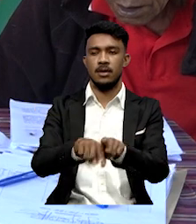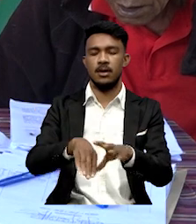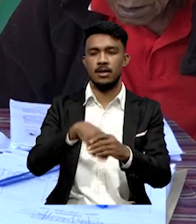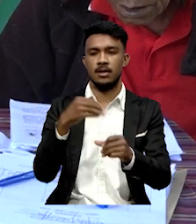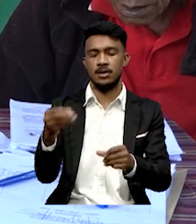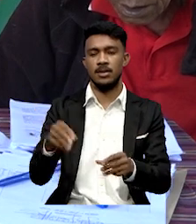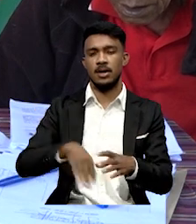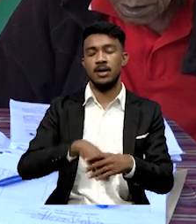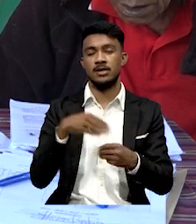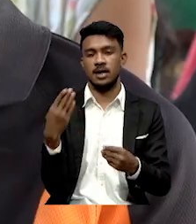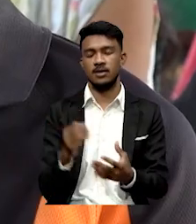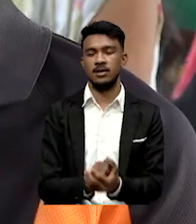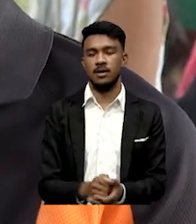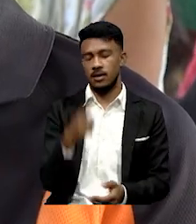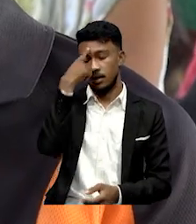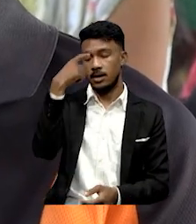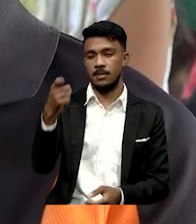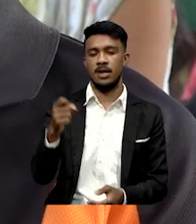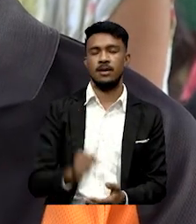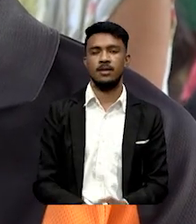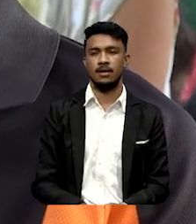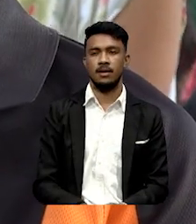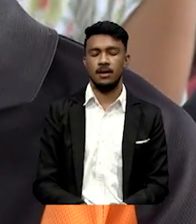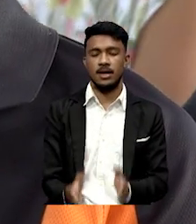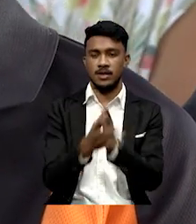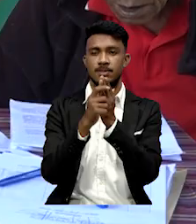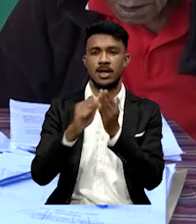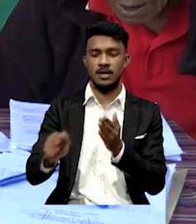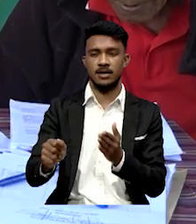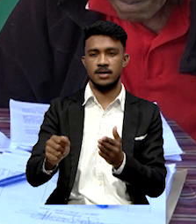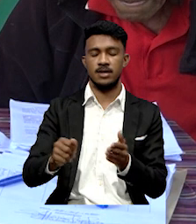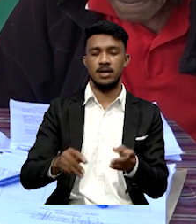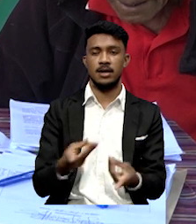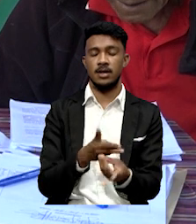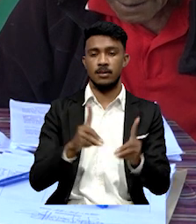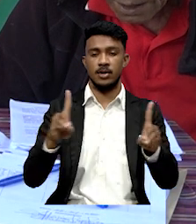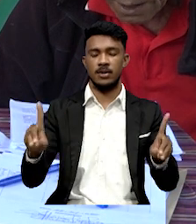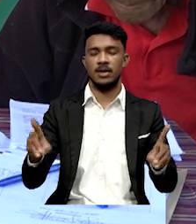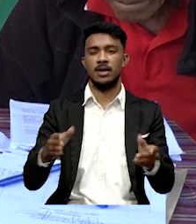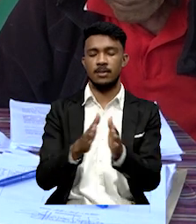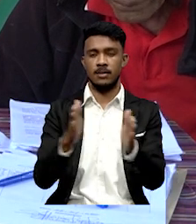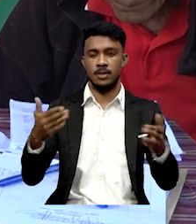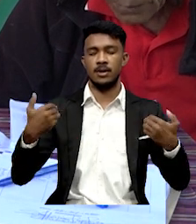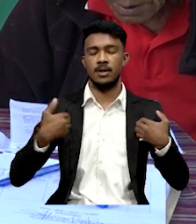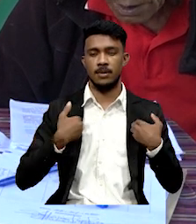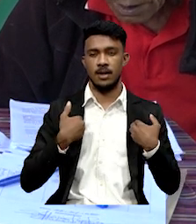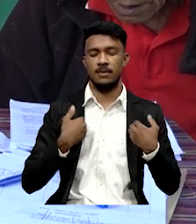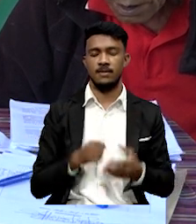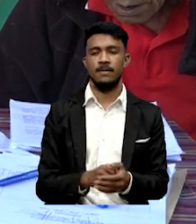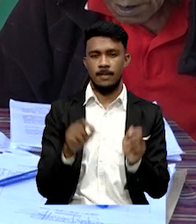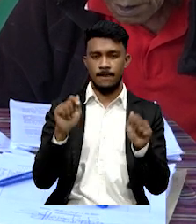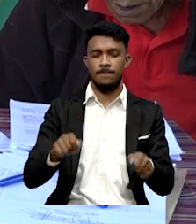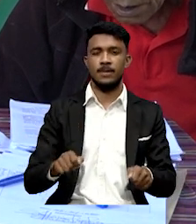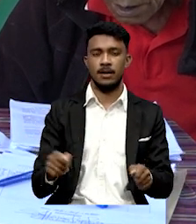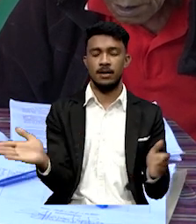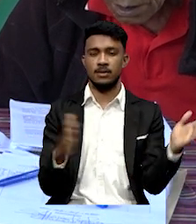exterior. Tamba, experiência diplomática bot, nebe, iha, bele